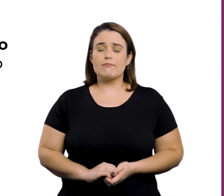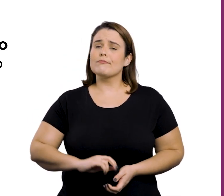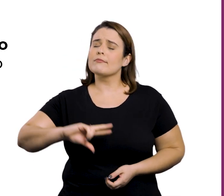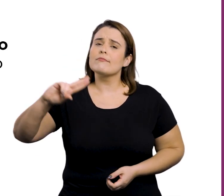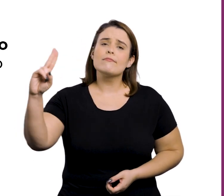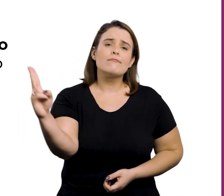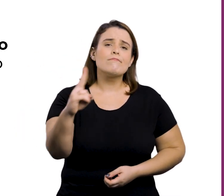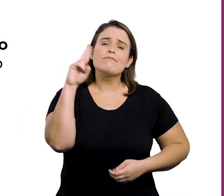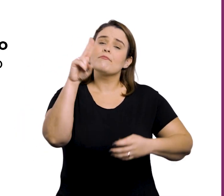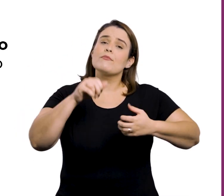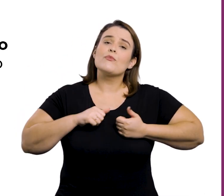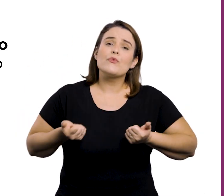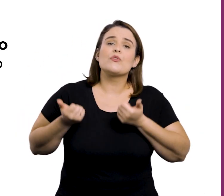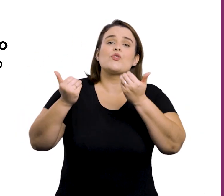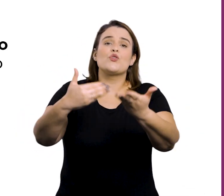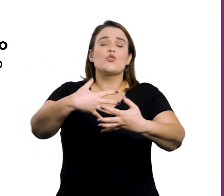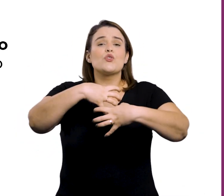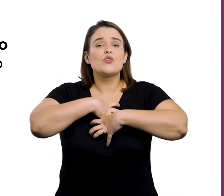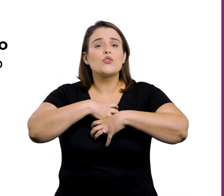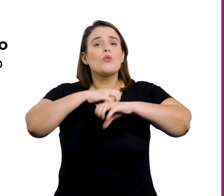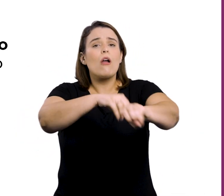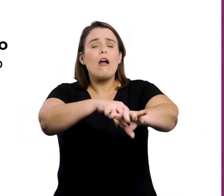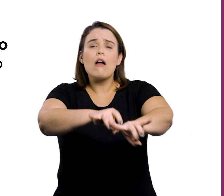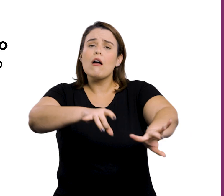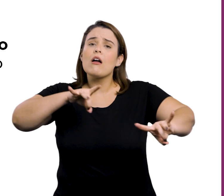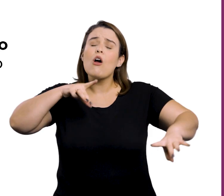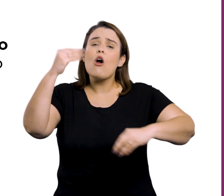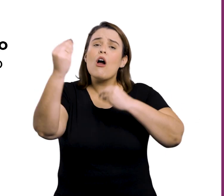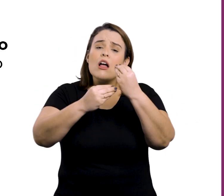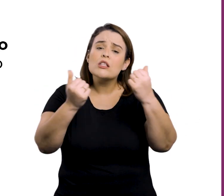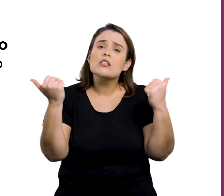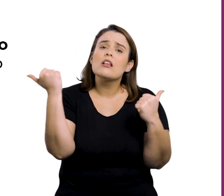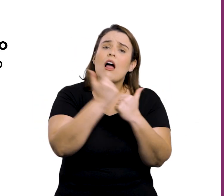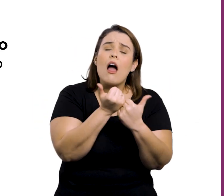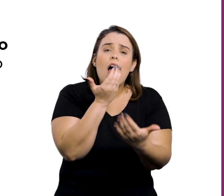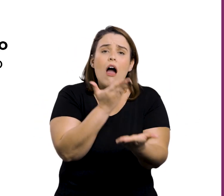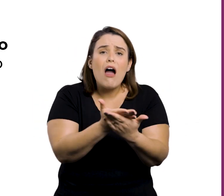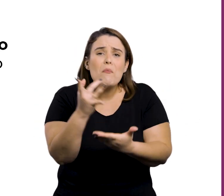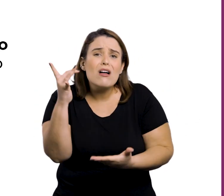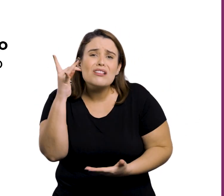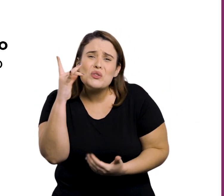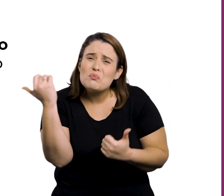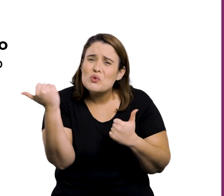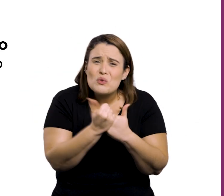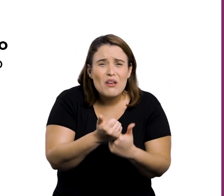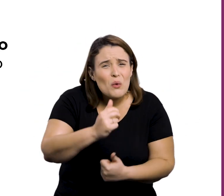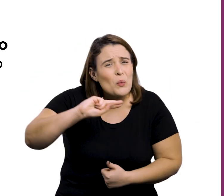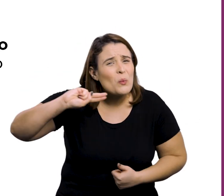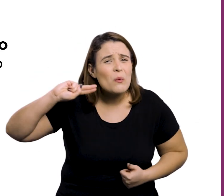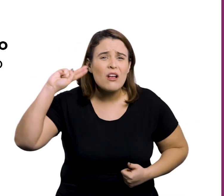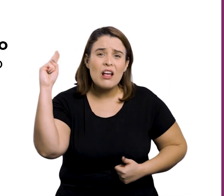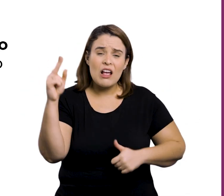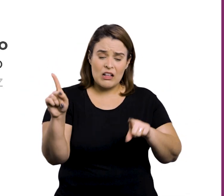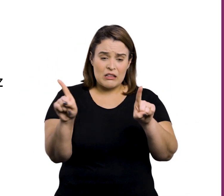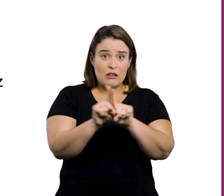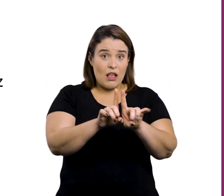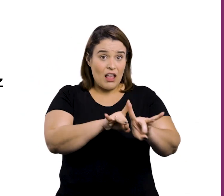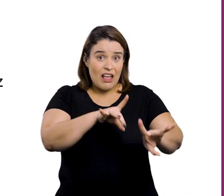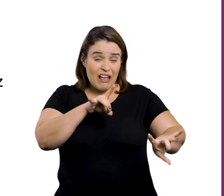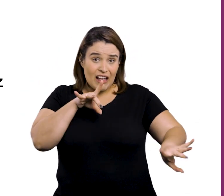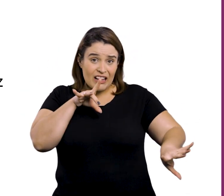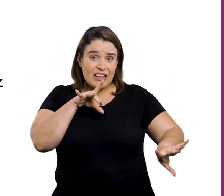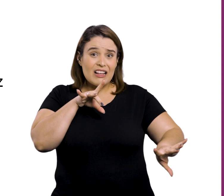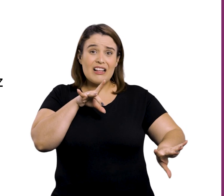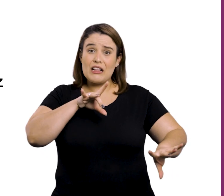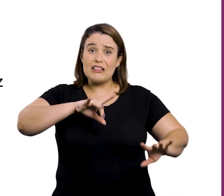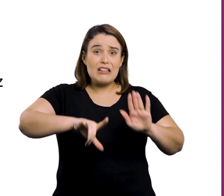exceção. Não é possível oferecer o modelo de educação à distância como forma de substituição das aulas presenciais. Além